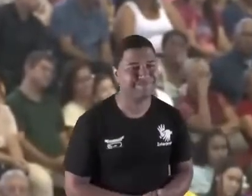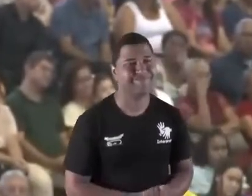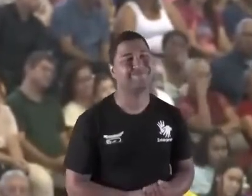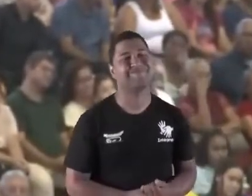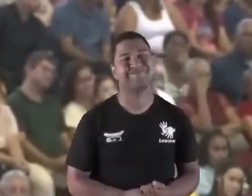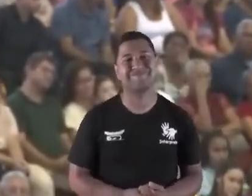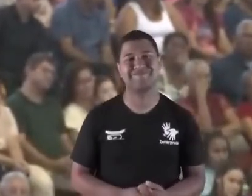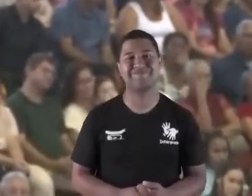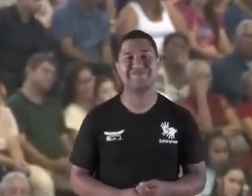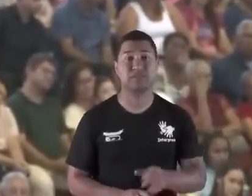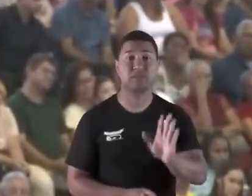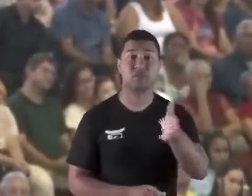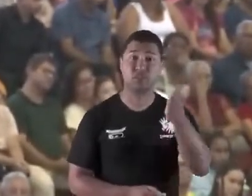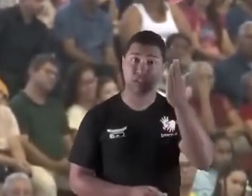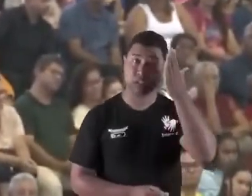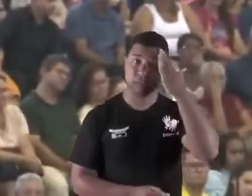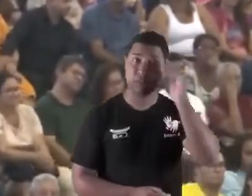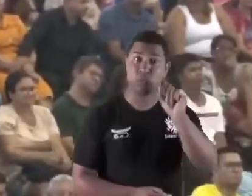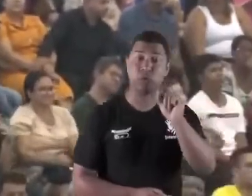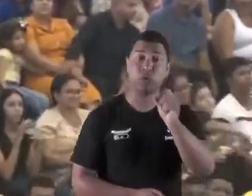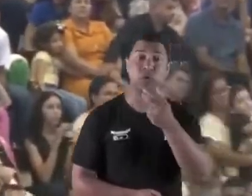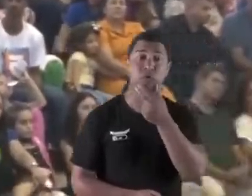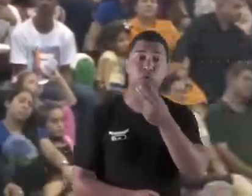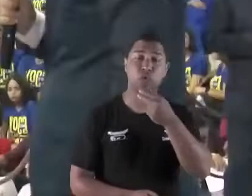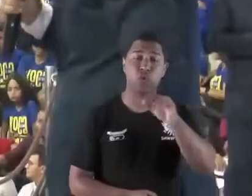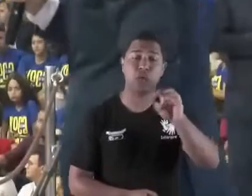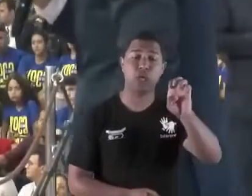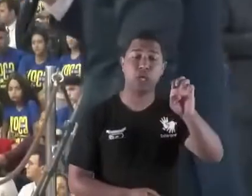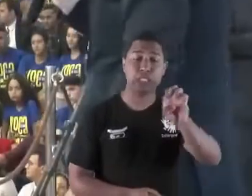Já sabemos que Ezequiel sentiu,